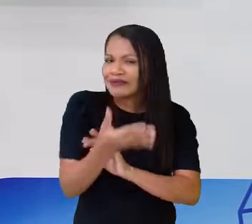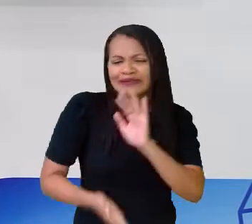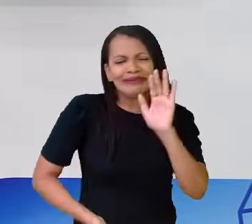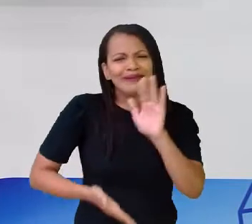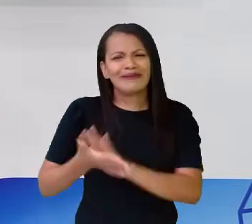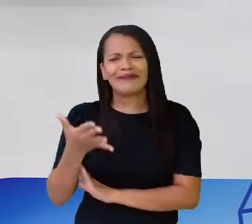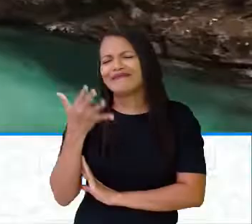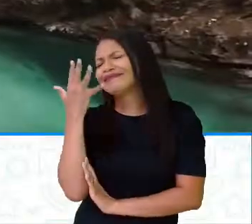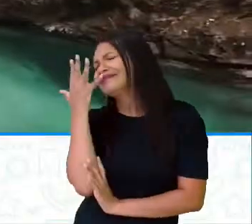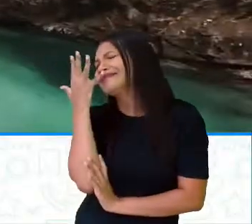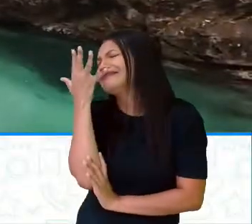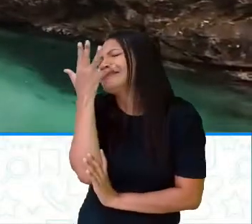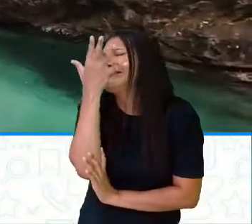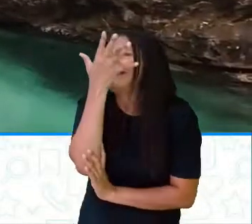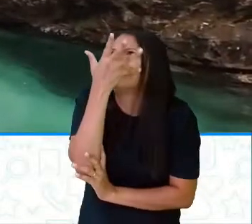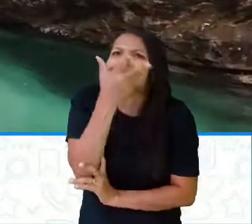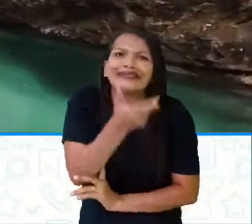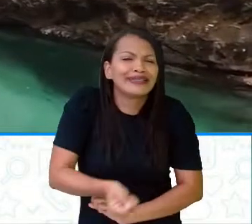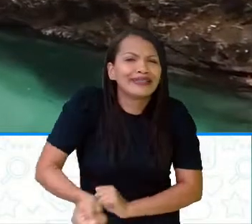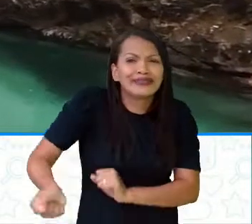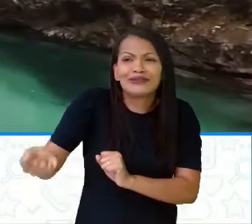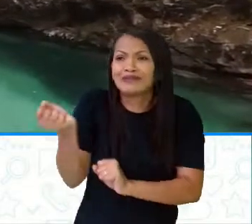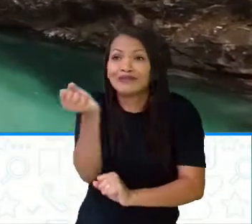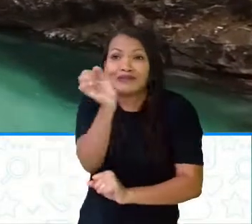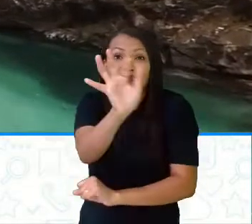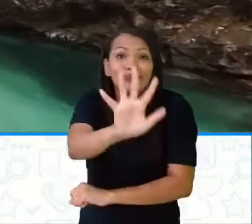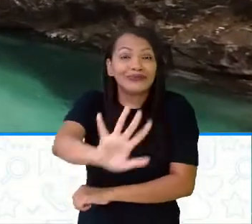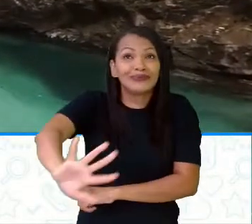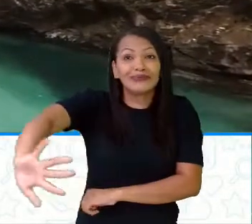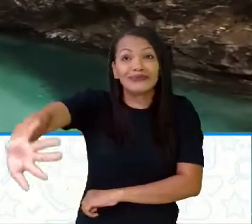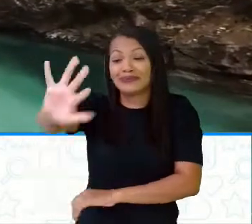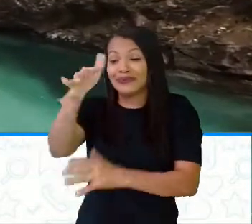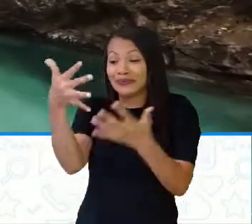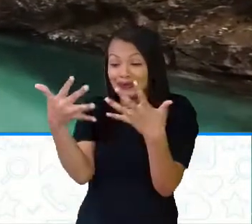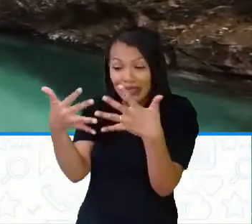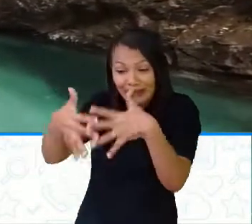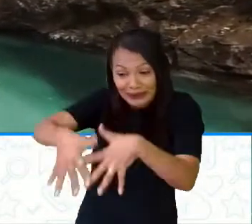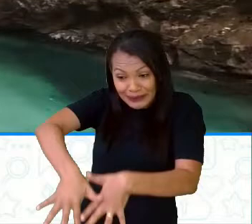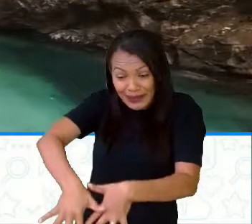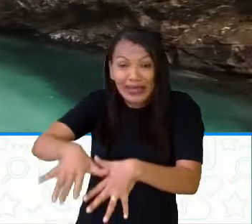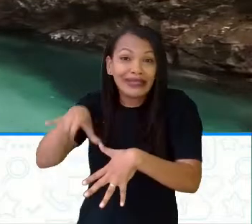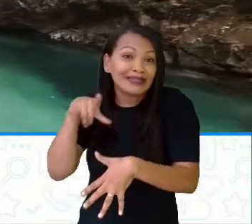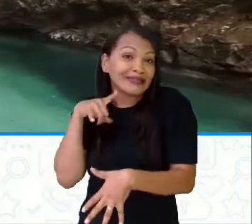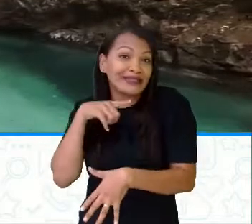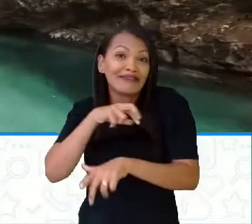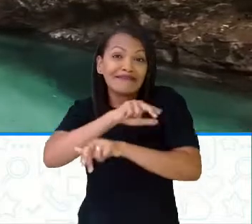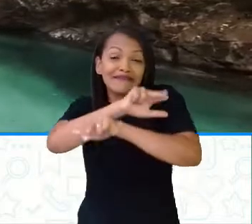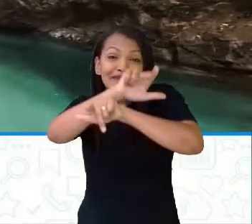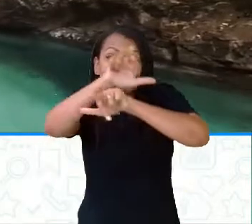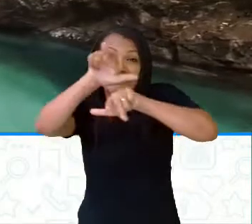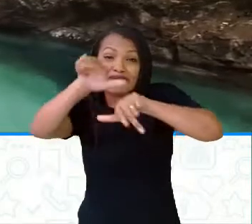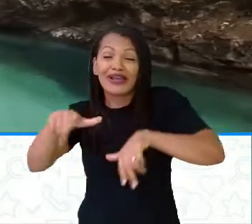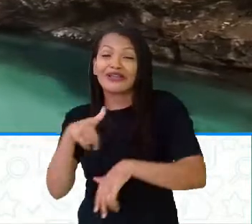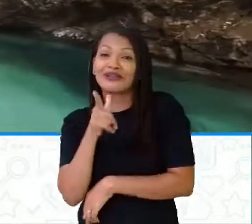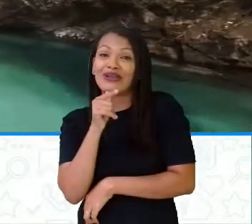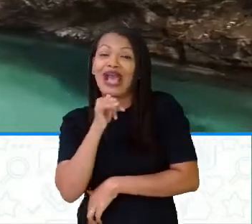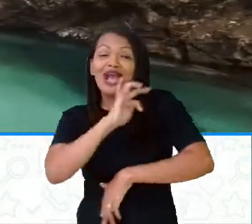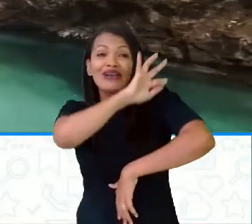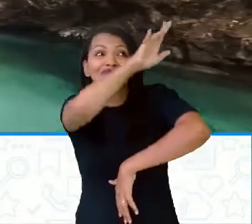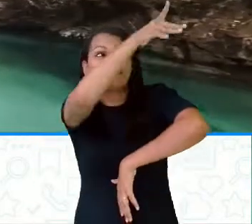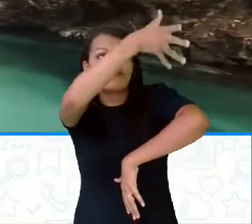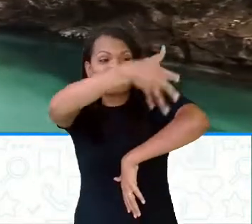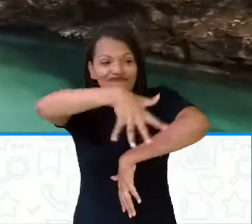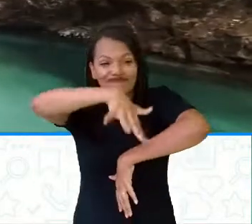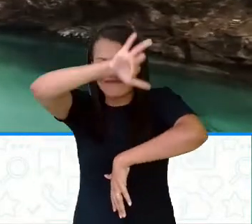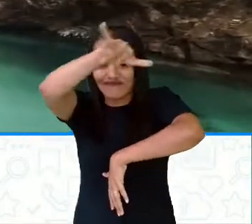lugar lindo, mágico, com muita paisagem natural, tem muitas cachoeiras, como essa que a gente está vendo aqui, ó, que